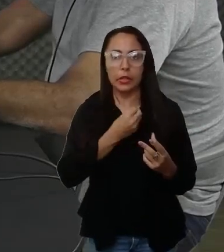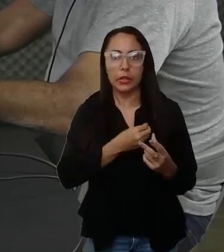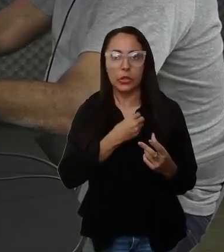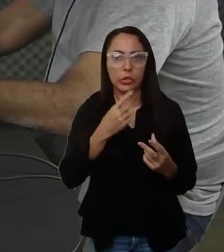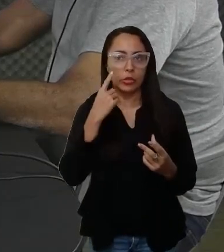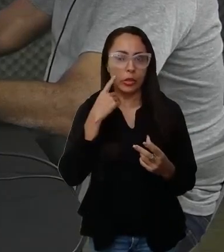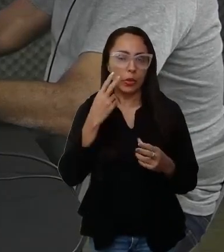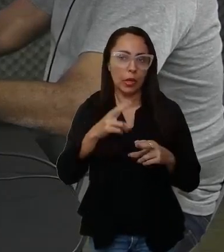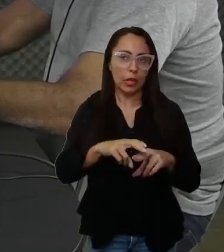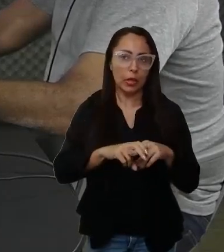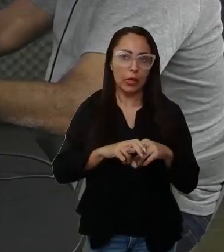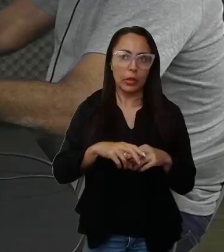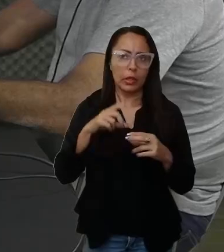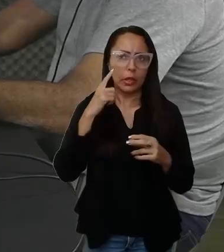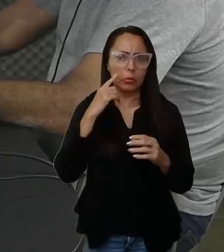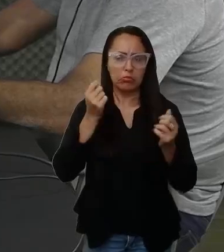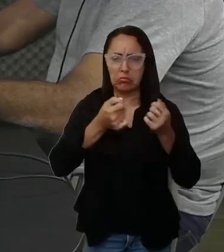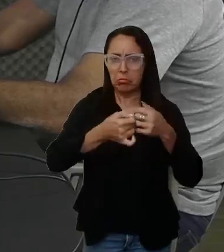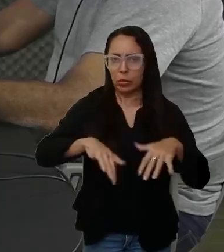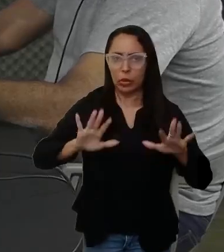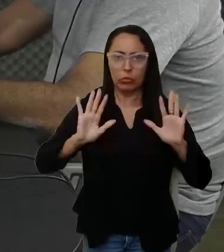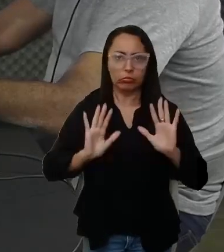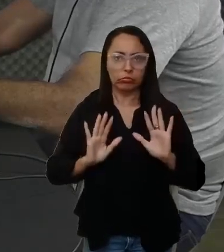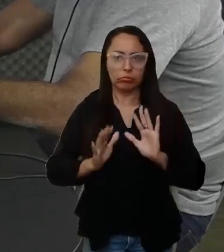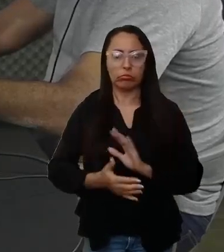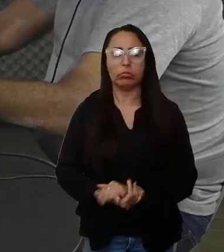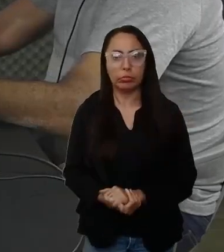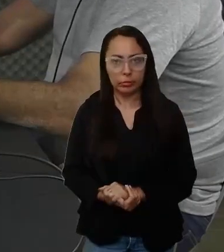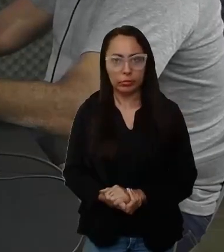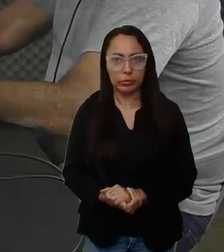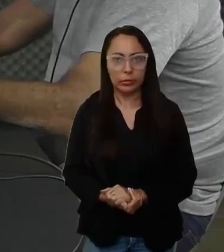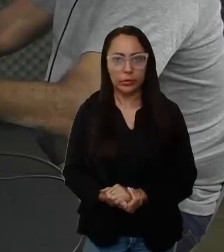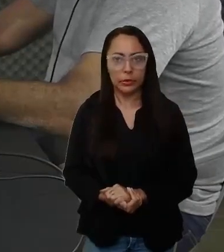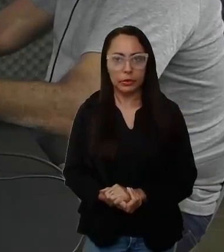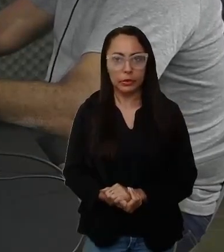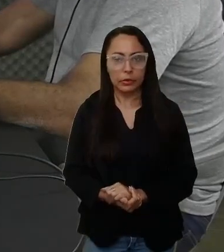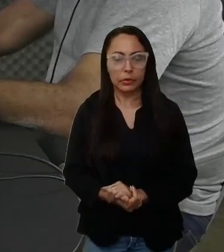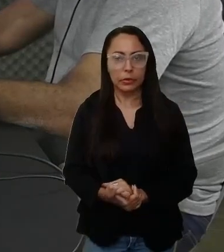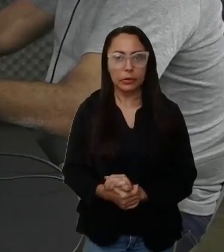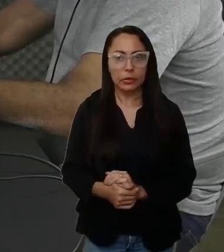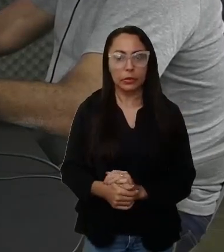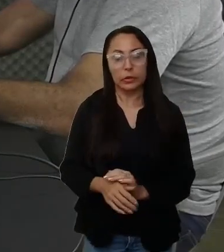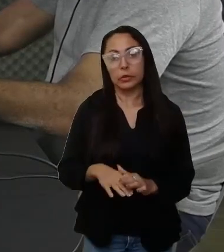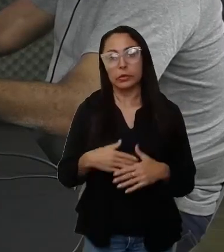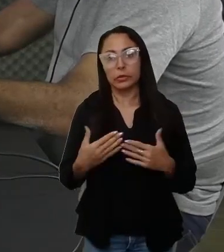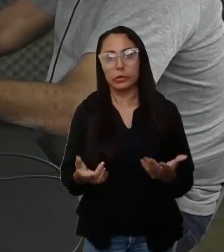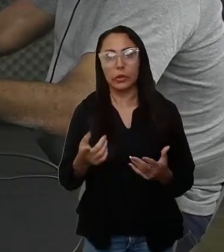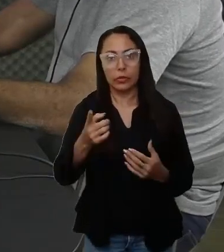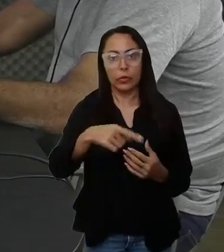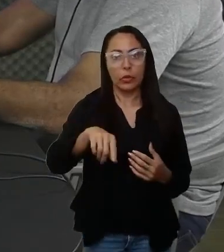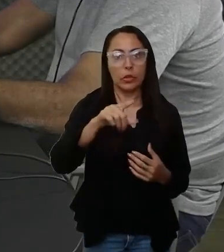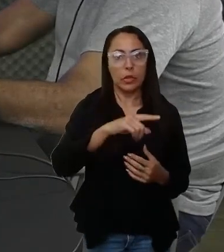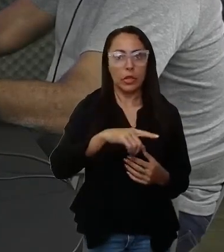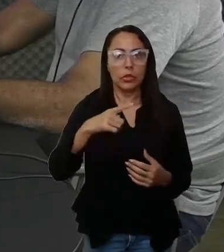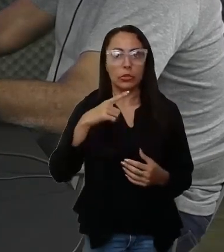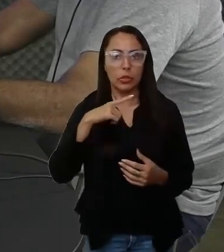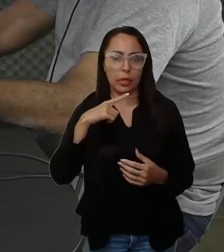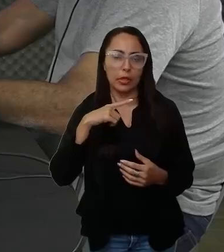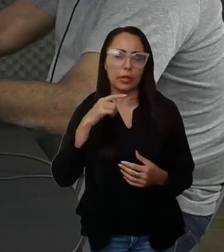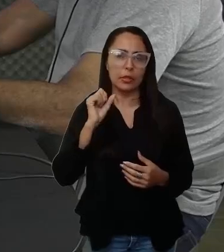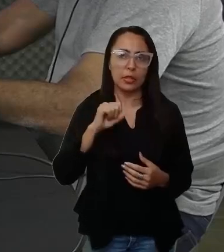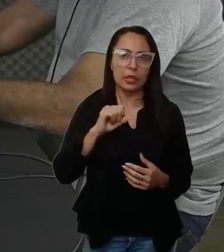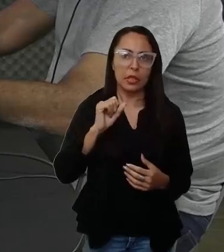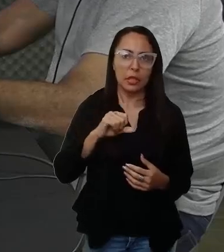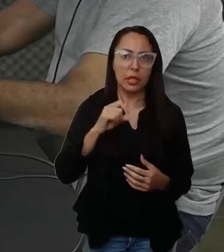causa é puramente natural. Puramente natural. Então, vocês têm um ciclo de Milankovitch.